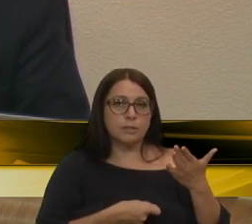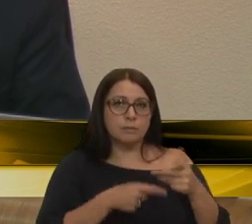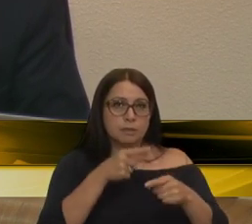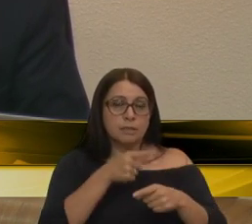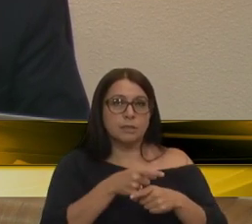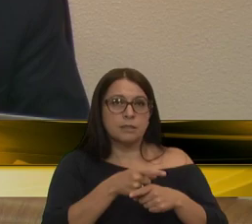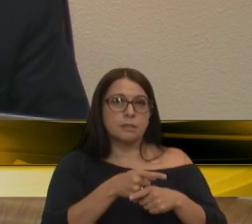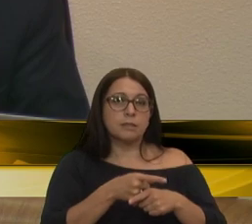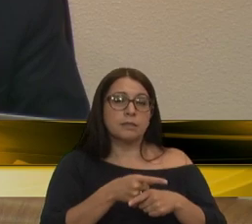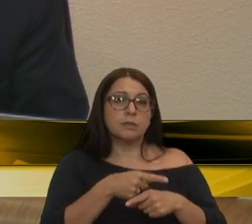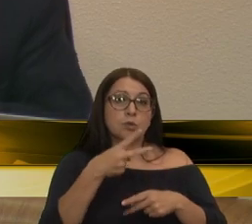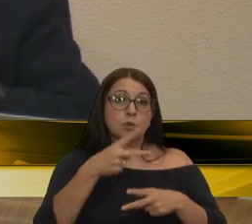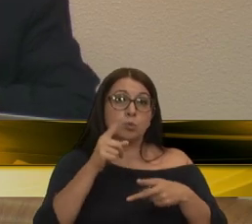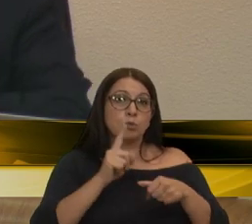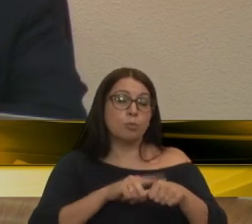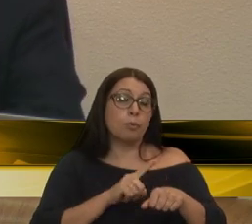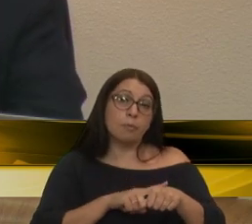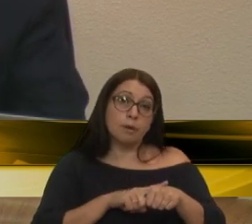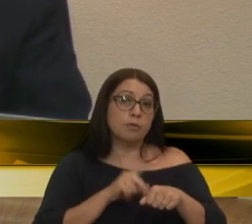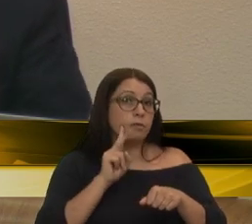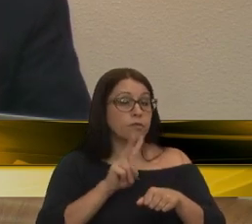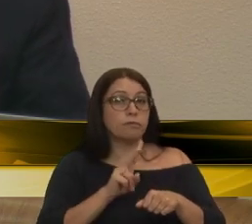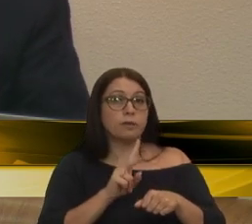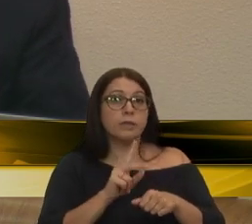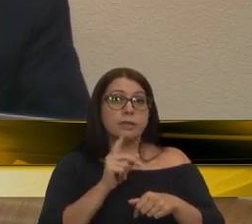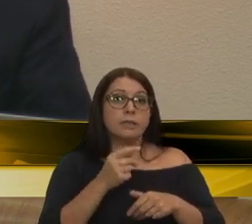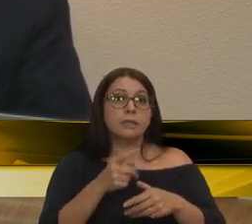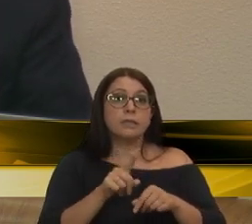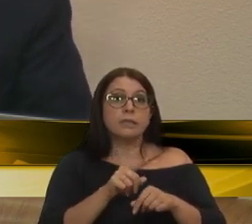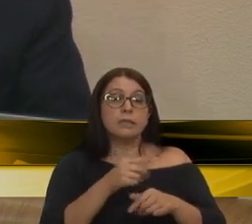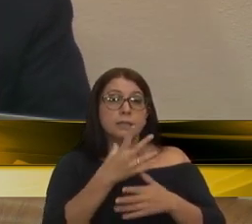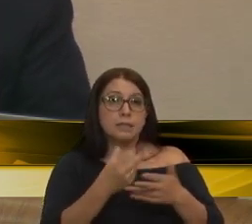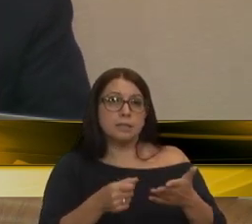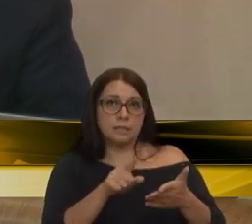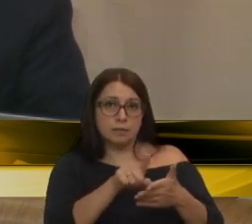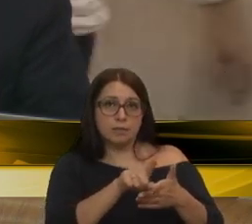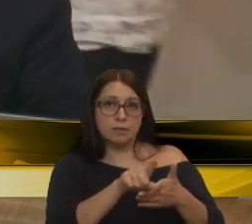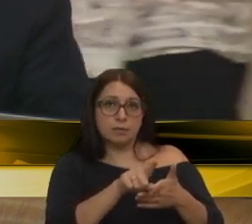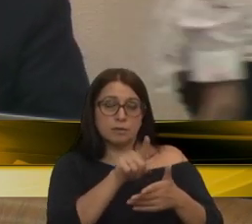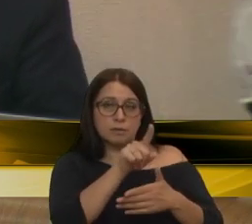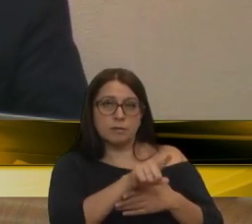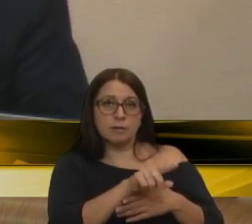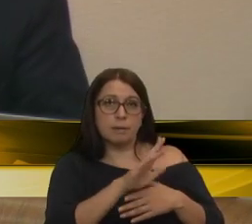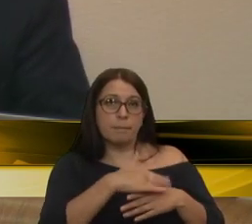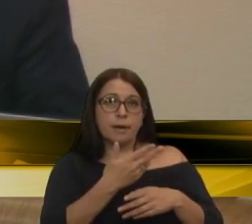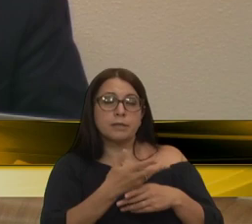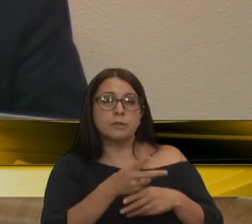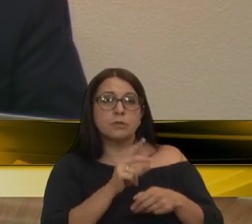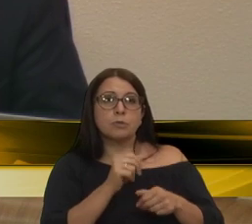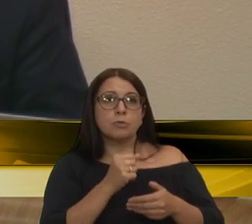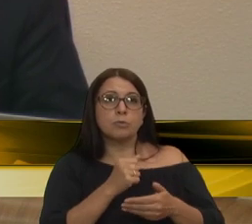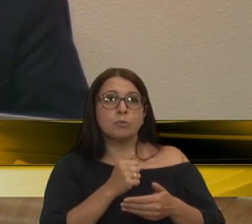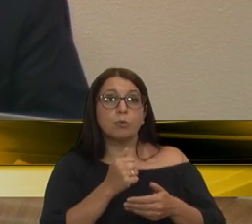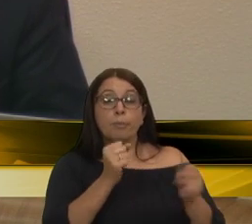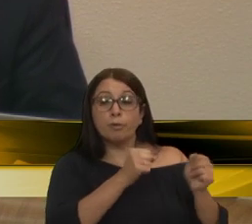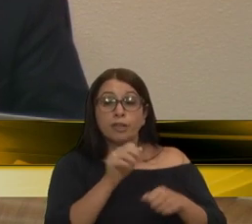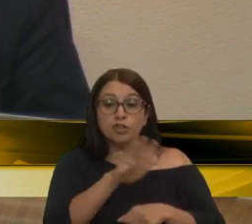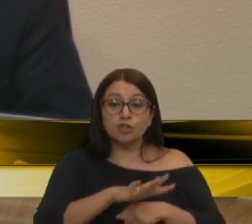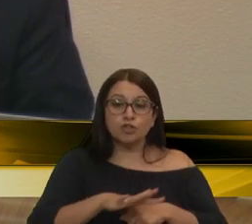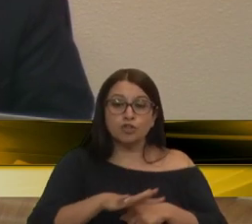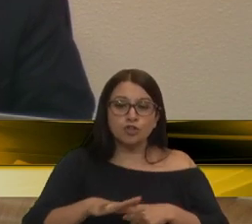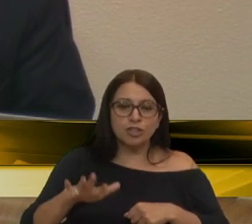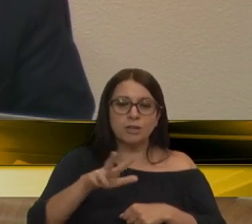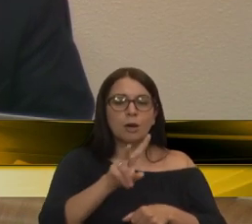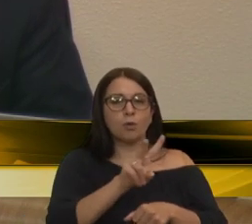e, segundo momento, optei por deferir tal requerimento, desta vez mais calcado no poder geral de cautela,